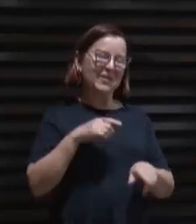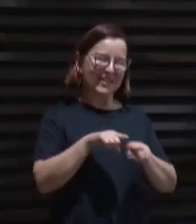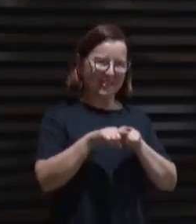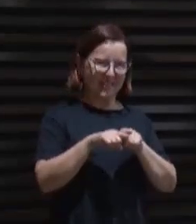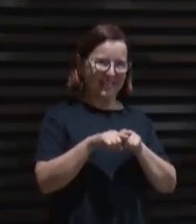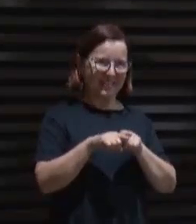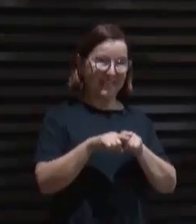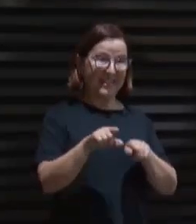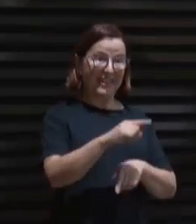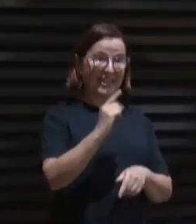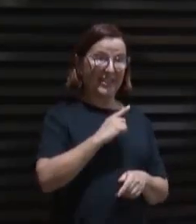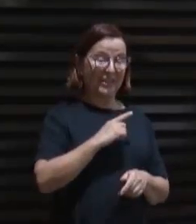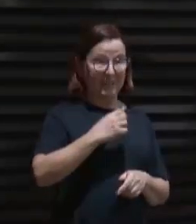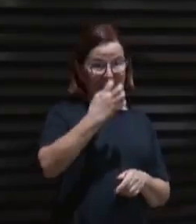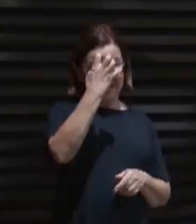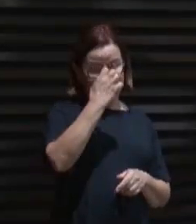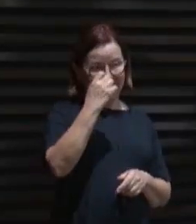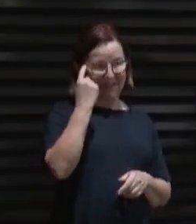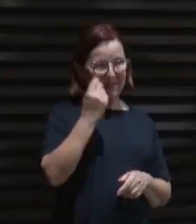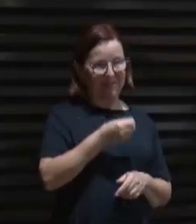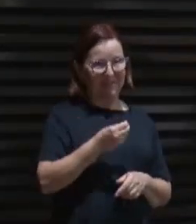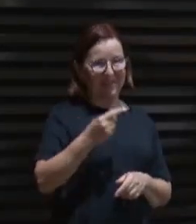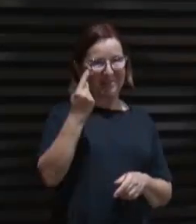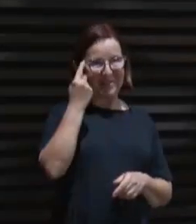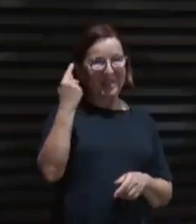tenhamos seriedade para viver para a tua